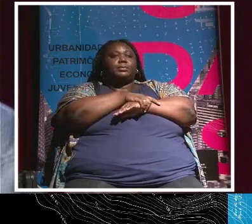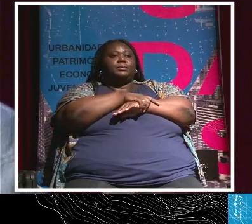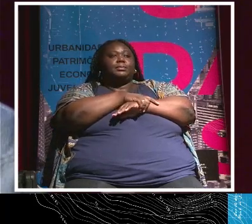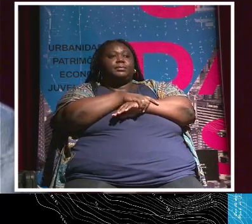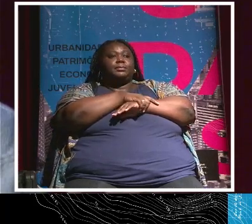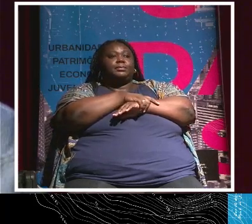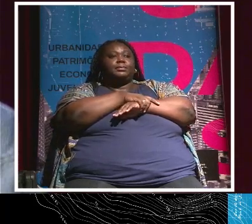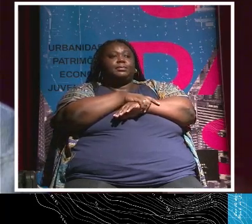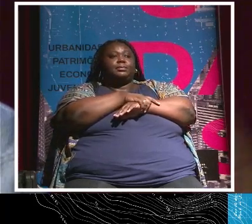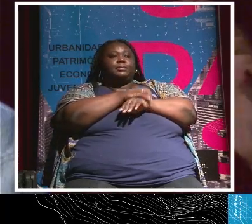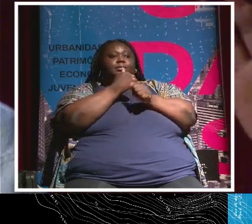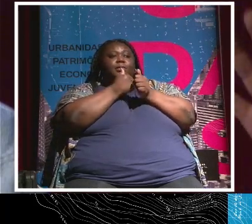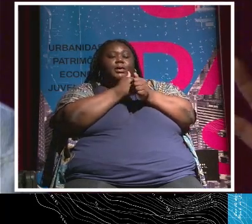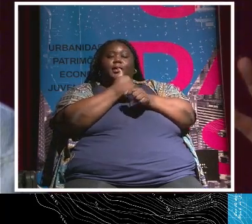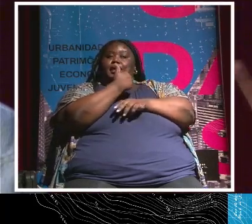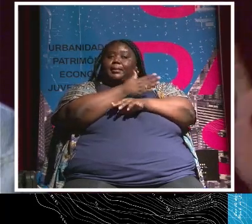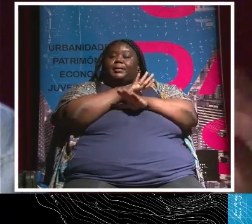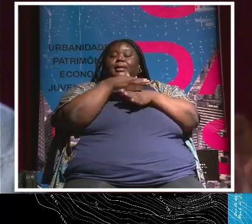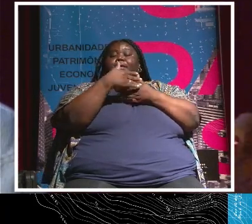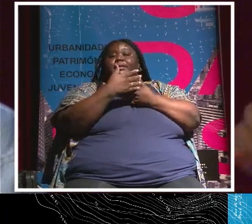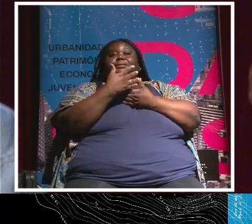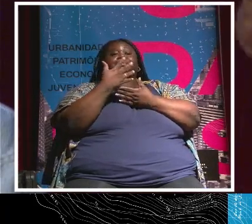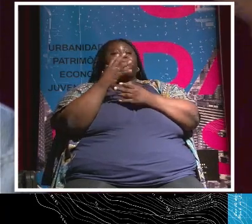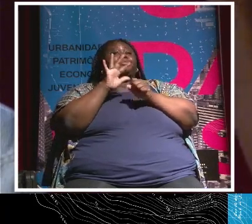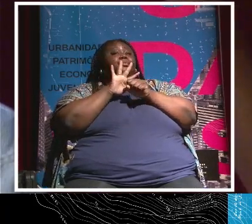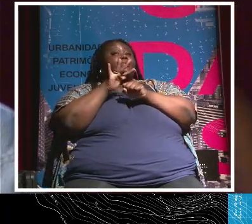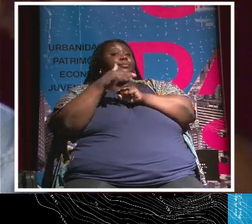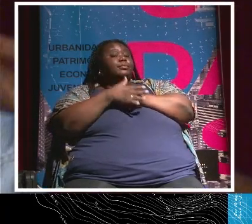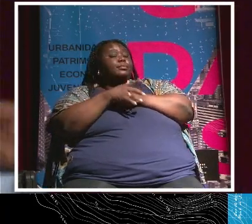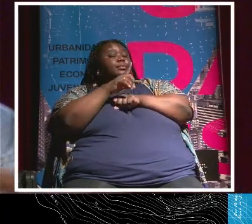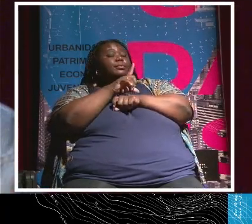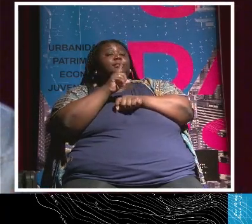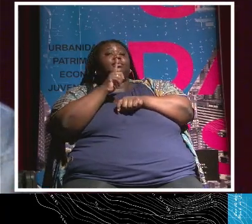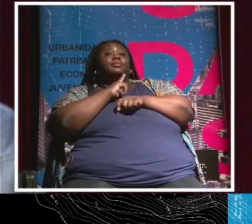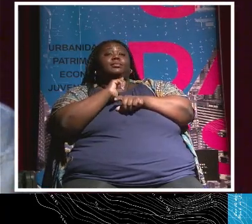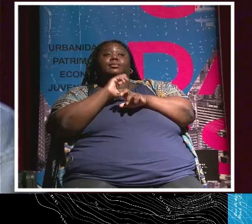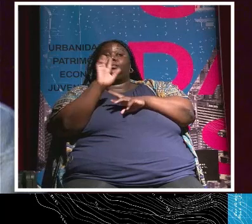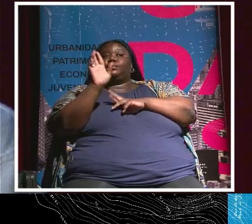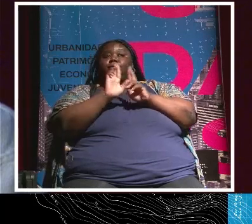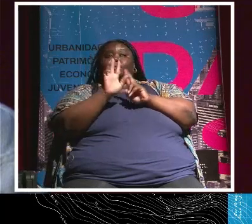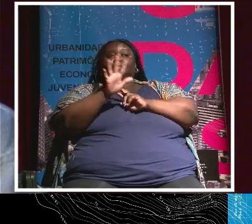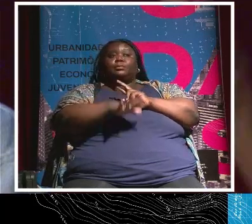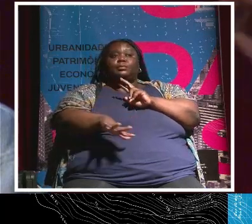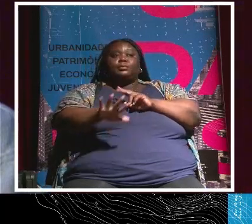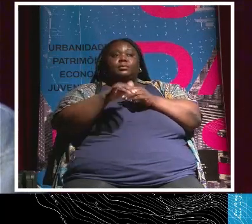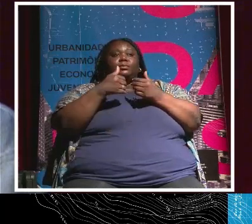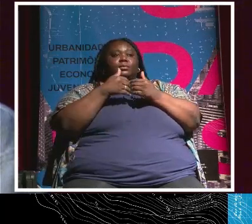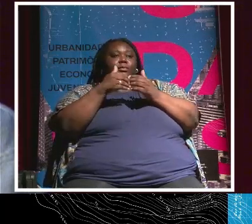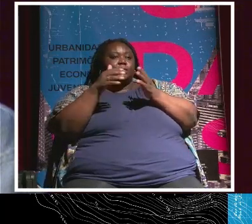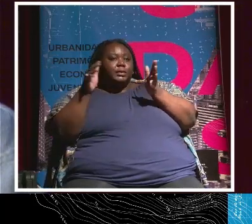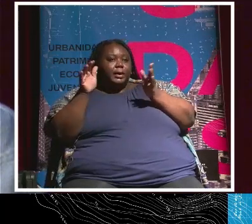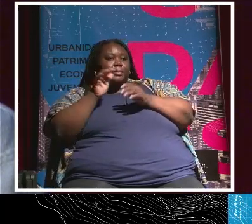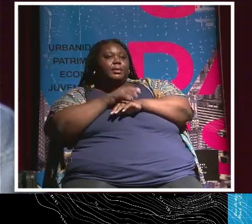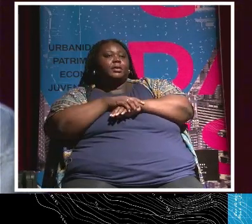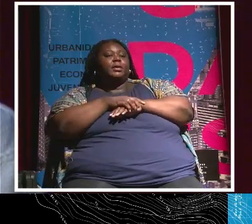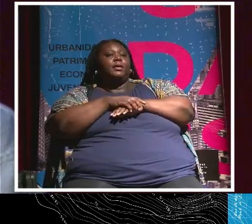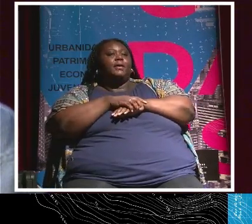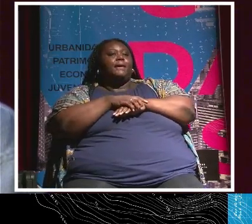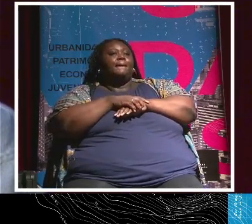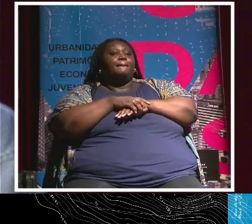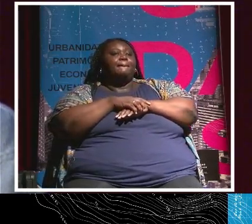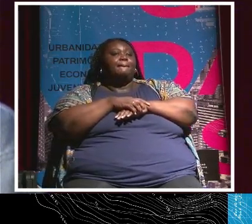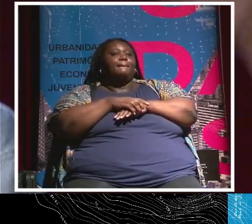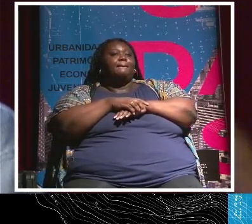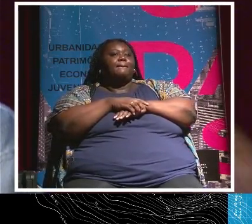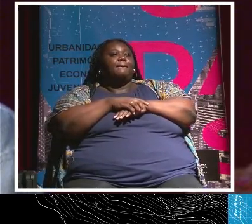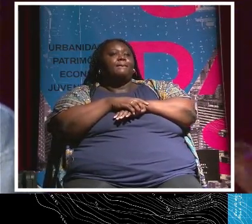11, Estácio. E, durante a pandemia, eles estabelecem uma relação ampla do territóriozinho do circo,